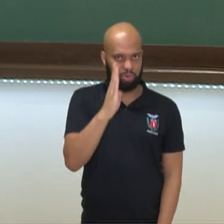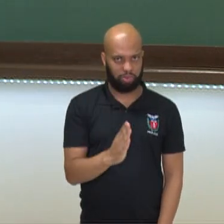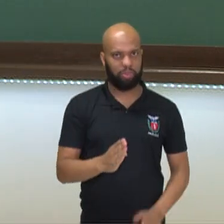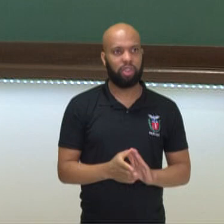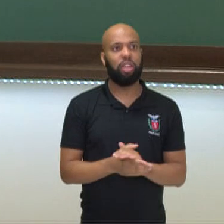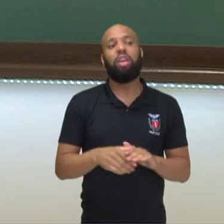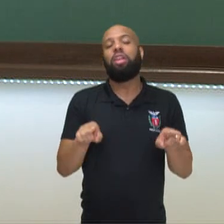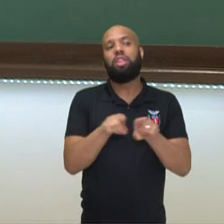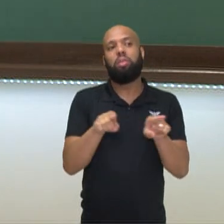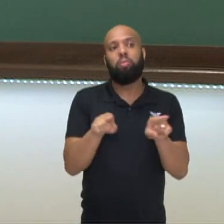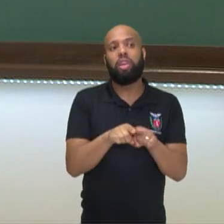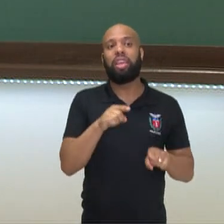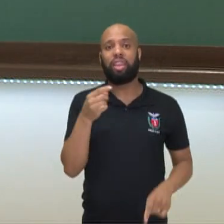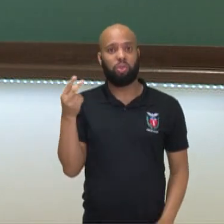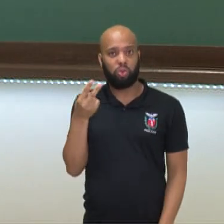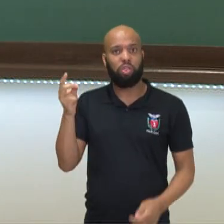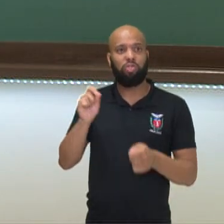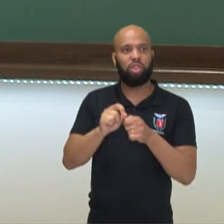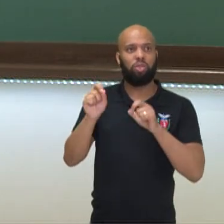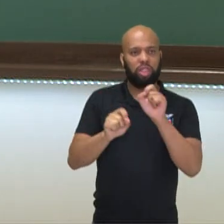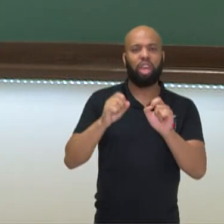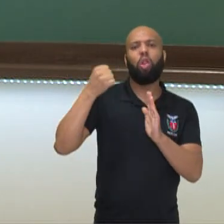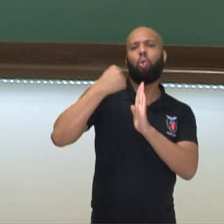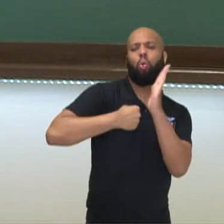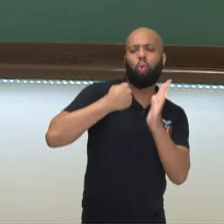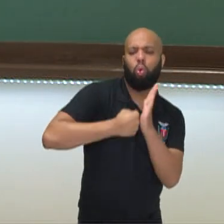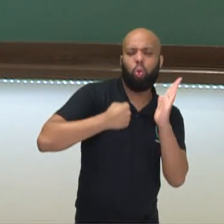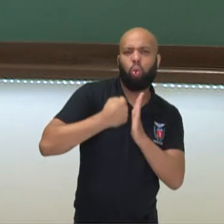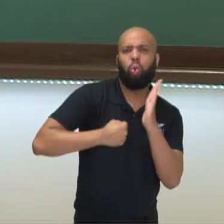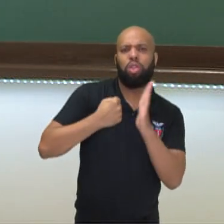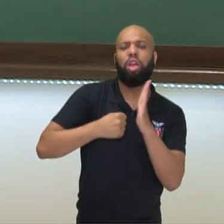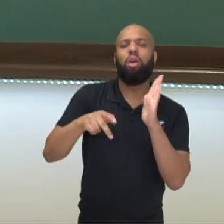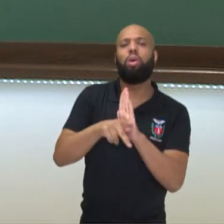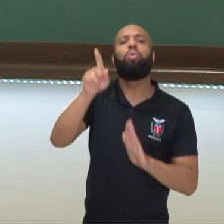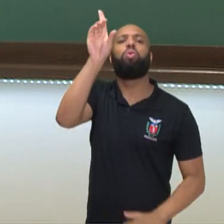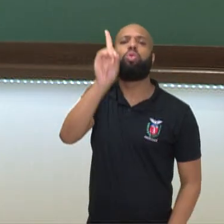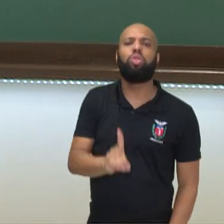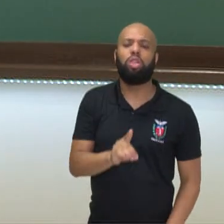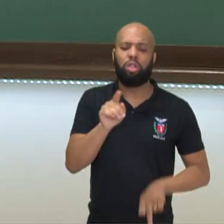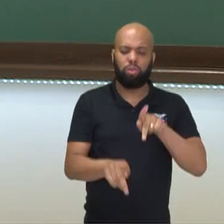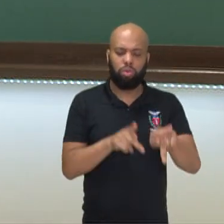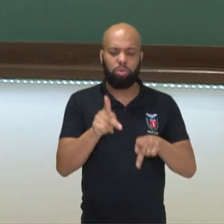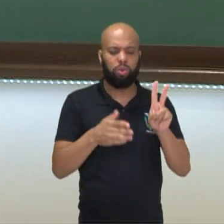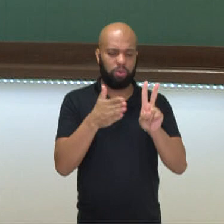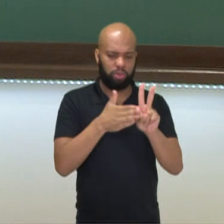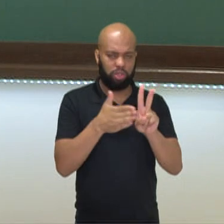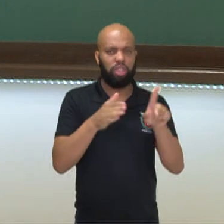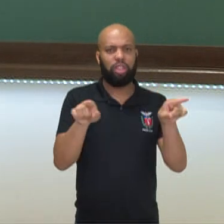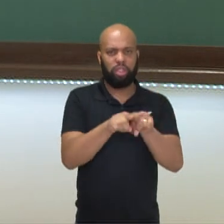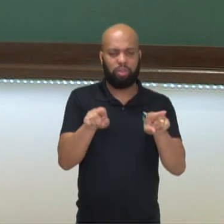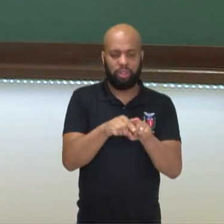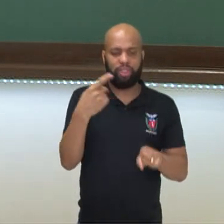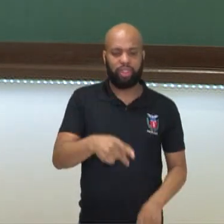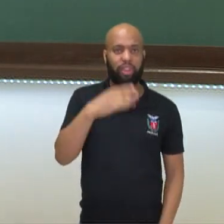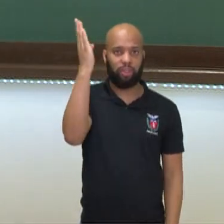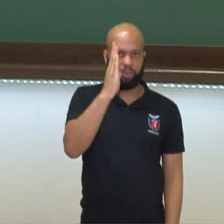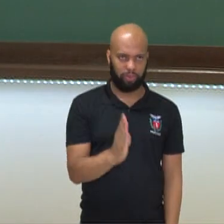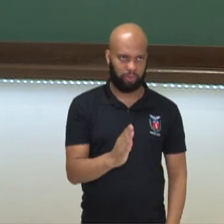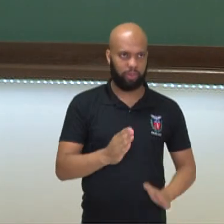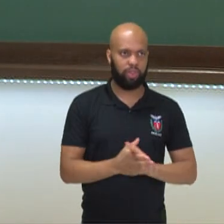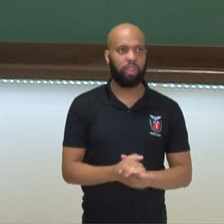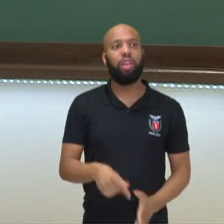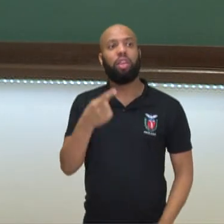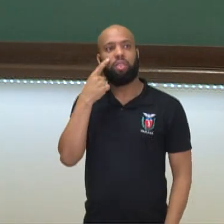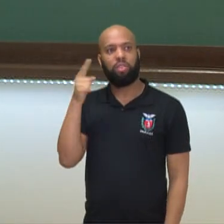claro, encabeçaram boa parte da luta que nós temos pelos direitos dos povos indígenas no Brasil.